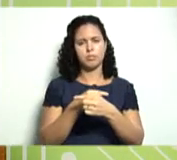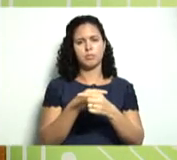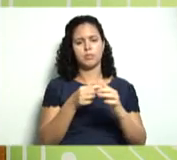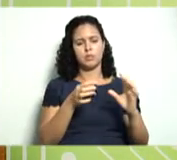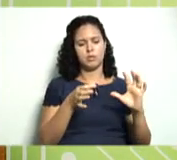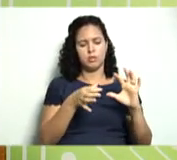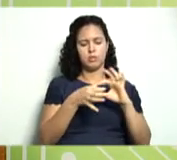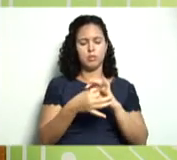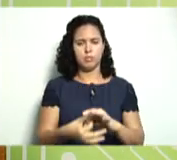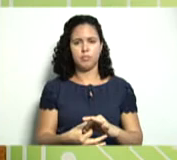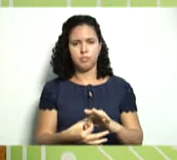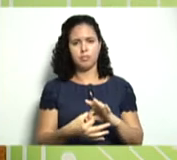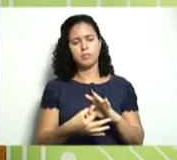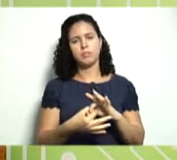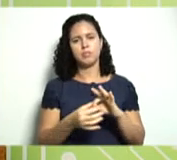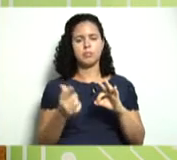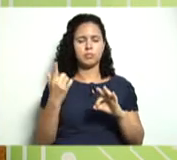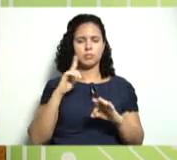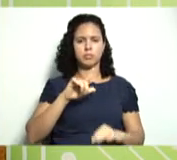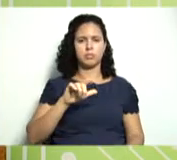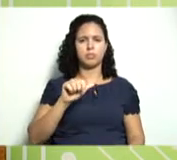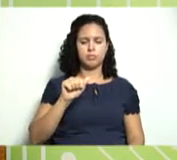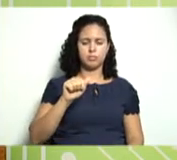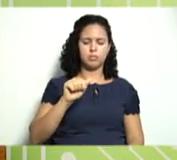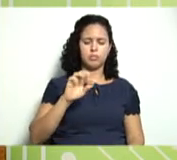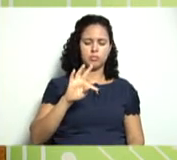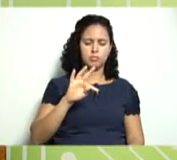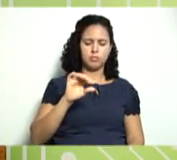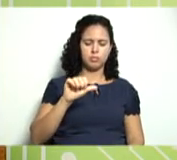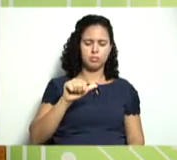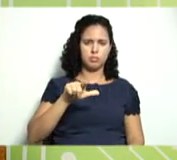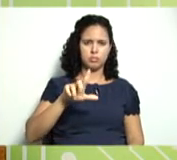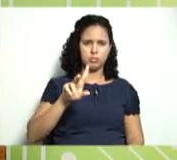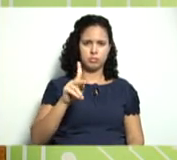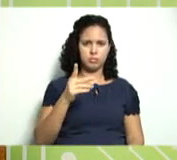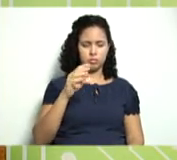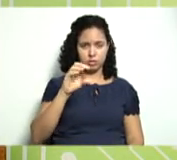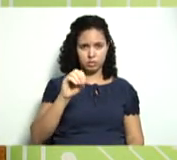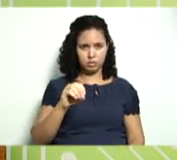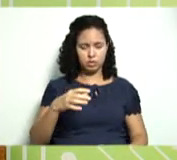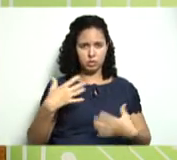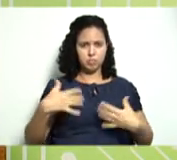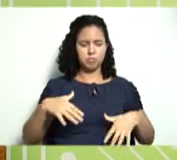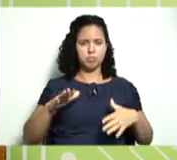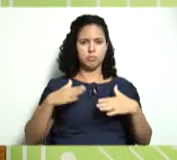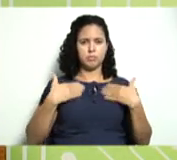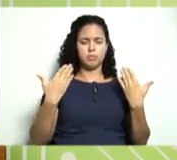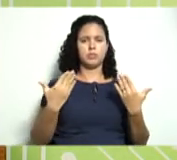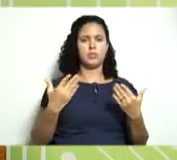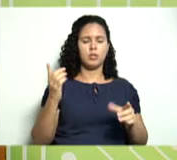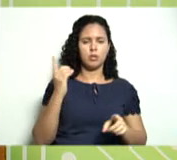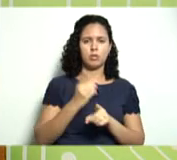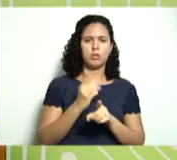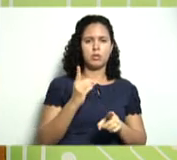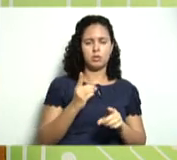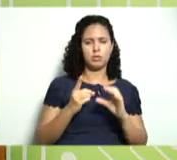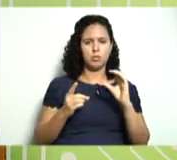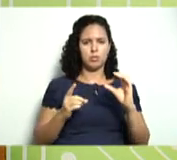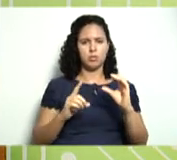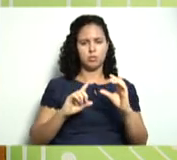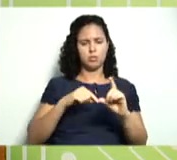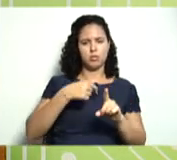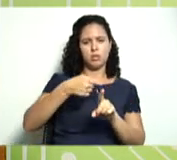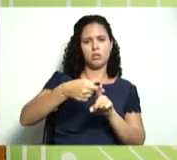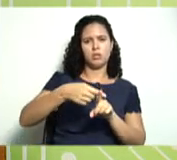dessas técnicas formando outro tipo de tecla de atalho então não se assusta por exemplo quando você encontrar contra o alt